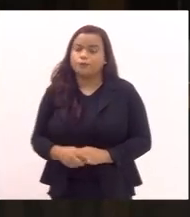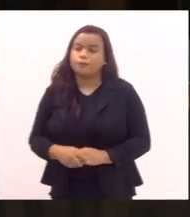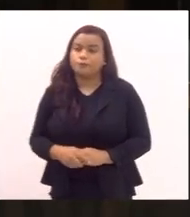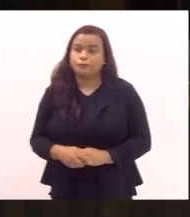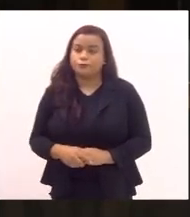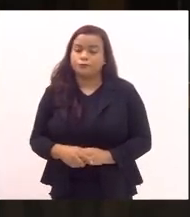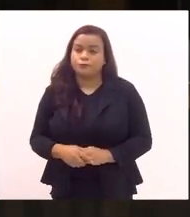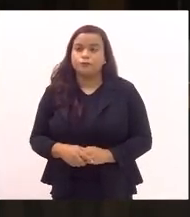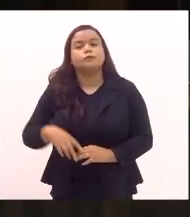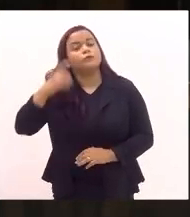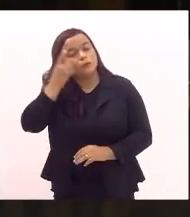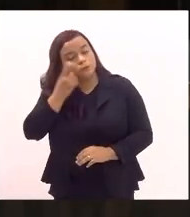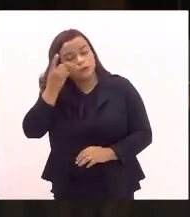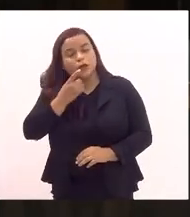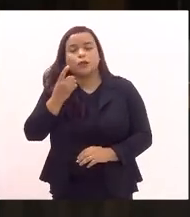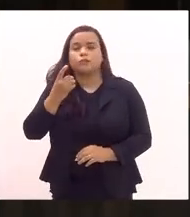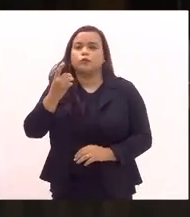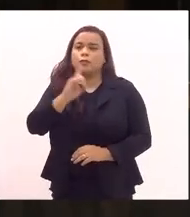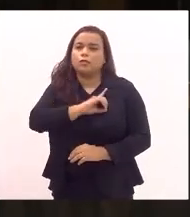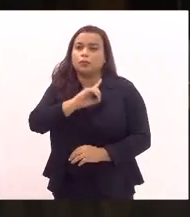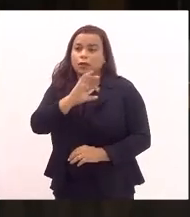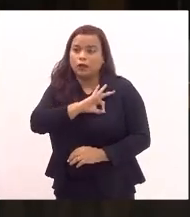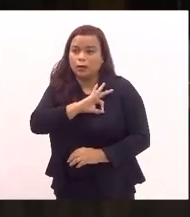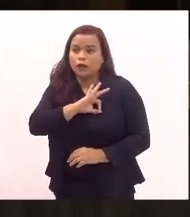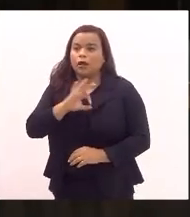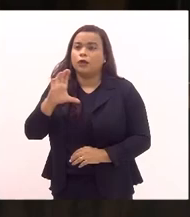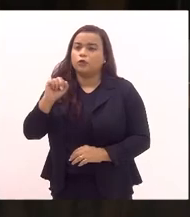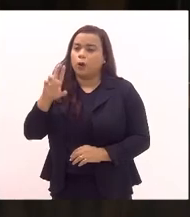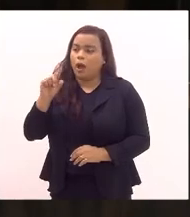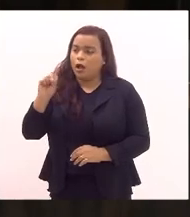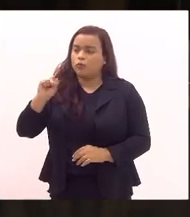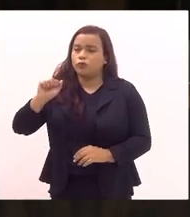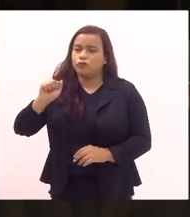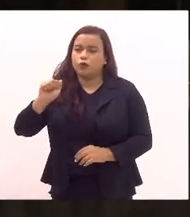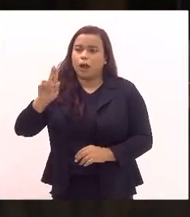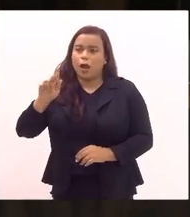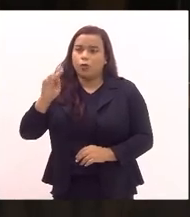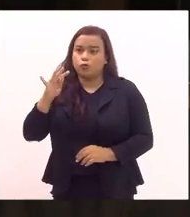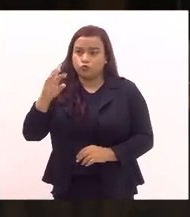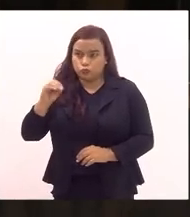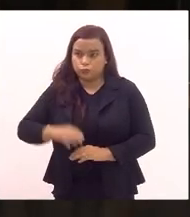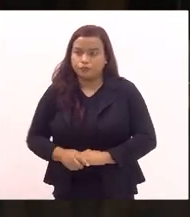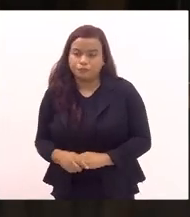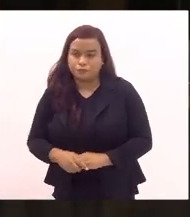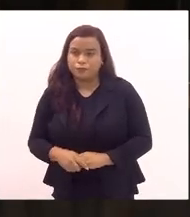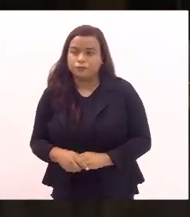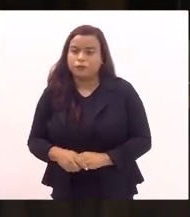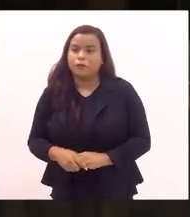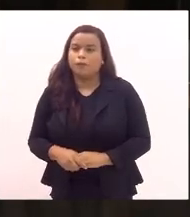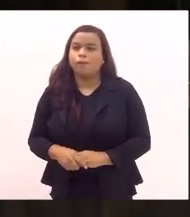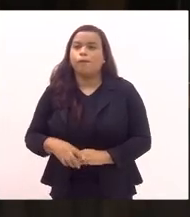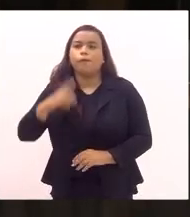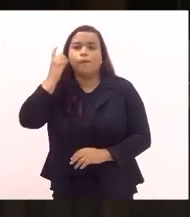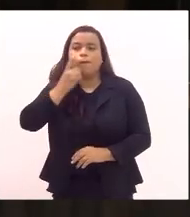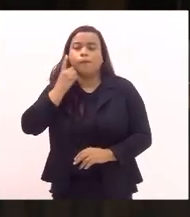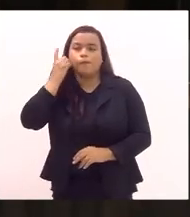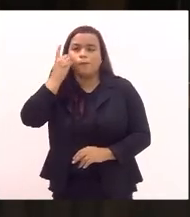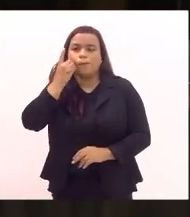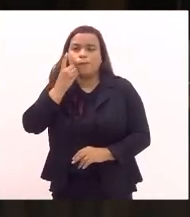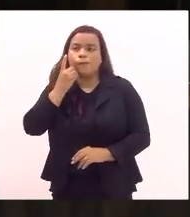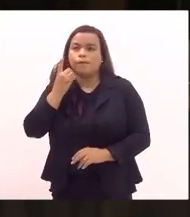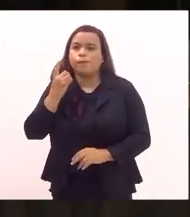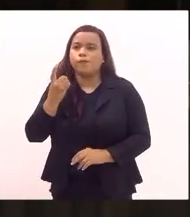danniel librelon Deputado delegado Carlos Augusto Deputado delegado Carlos Augusto Deputado